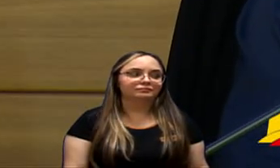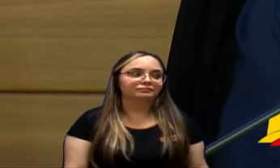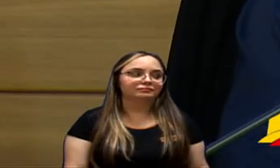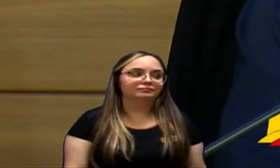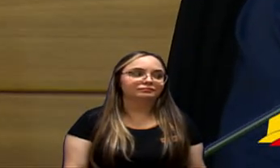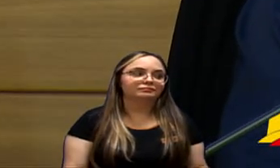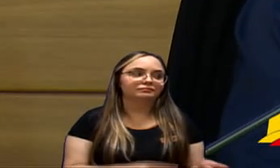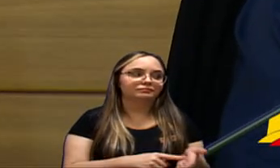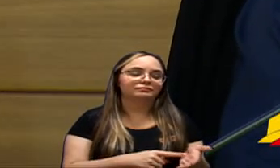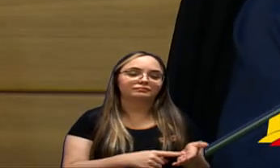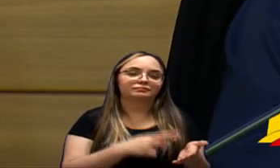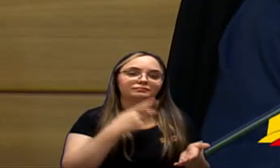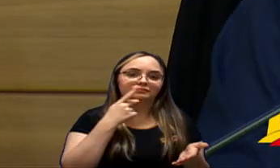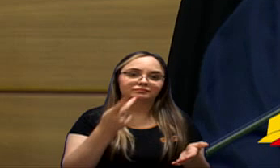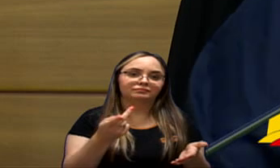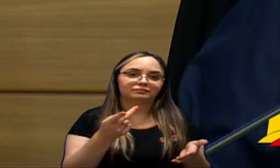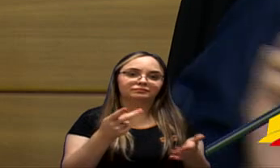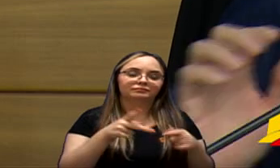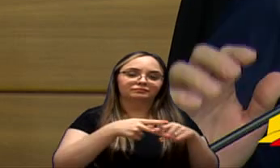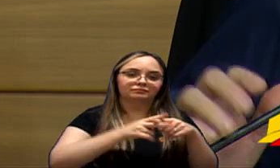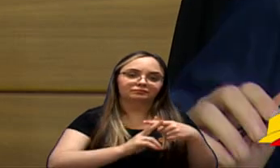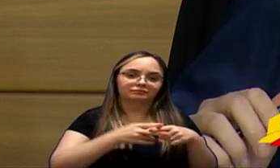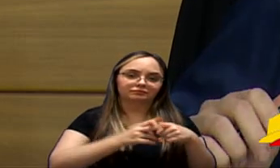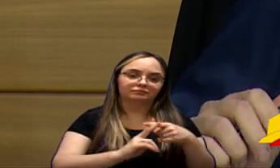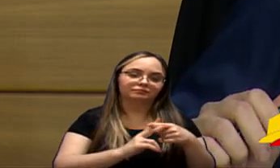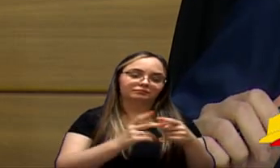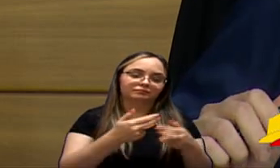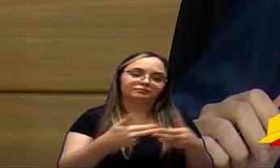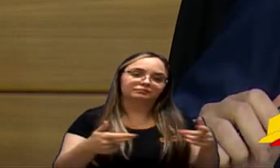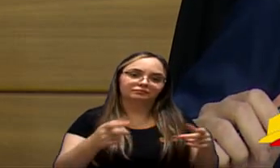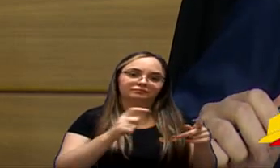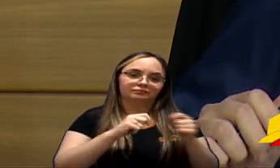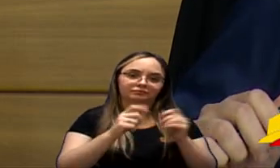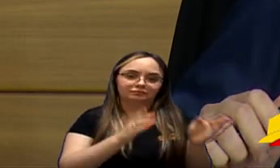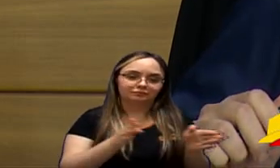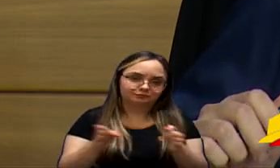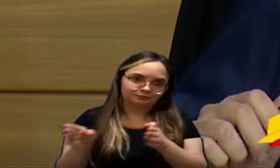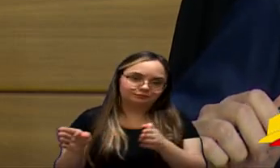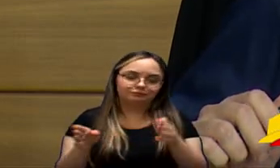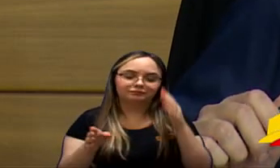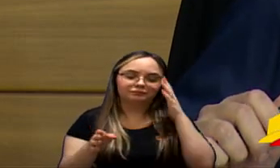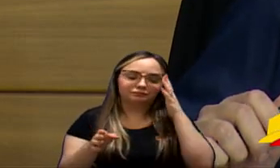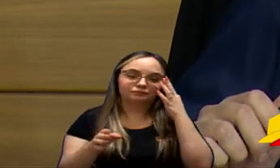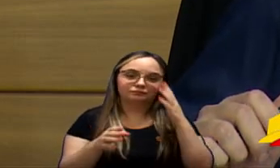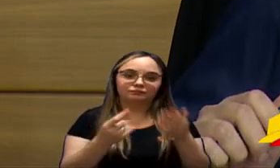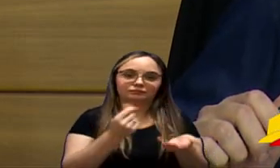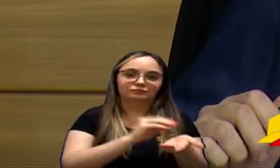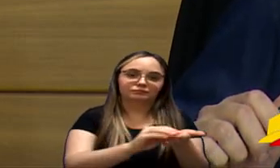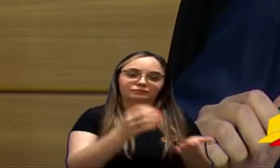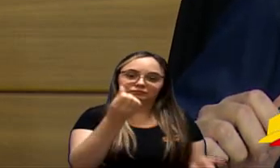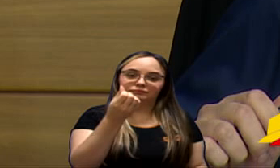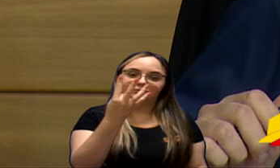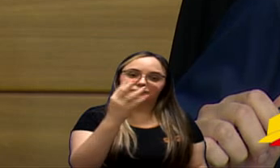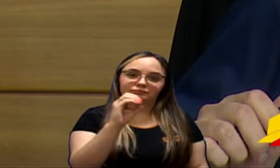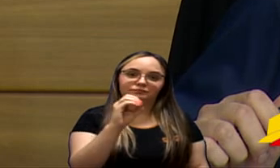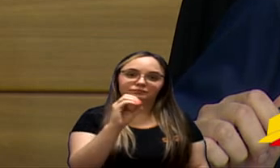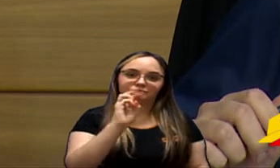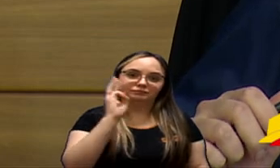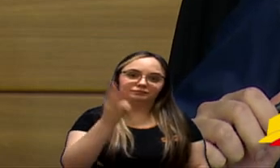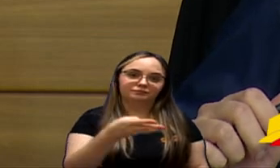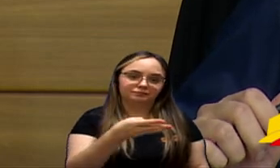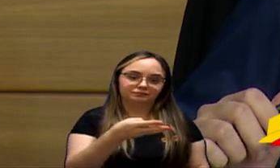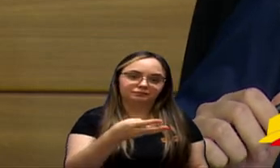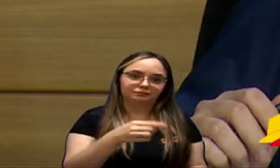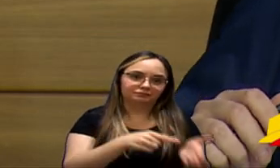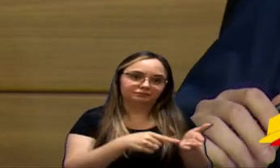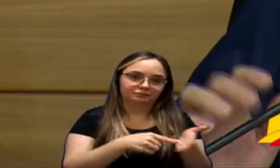nós temos aqui a ação manutenção dos serviços administrativos com investimento de 640 milhões.